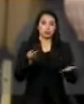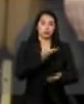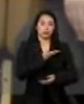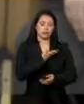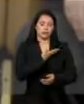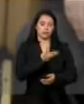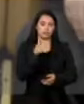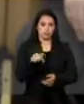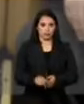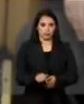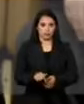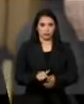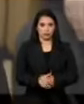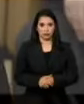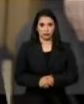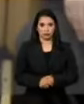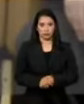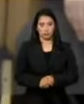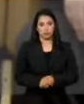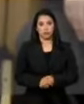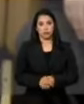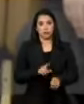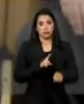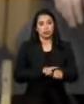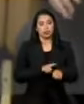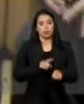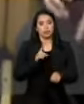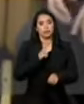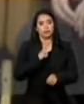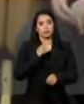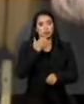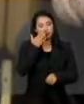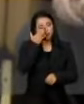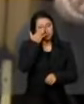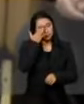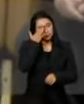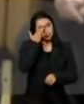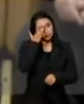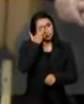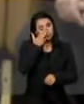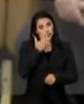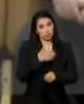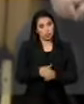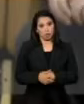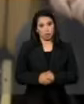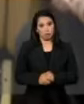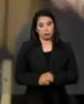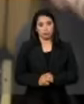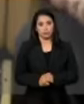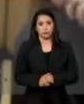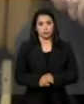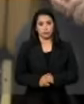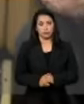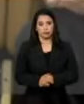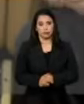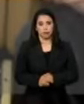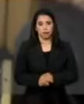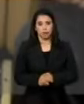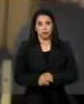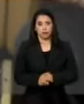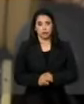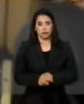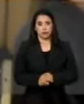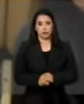Mas, pelo tempo que me sobra, rapidamente, eu gostaria de fazer, e o que me cabe fazer aqui nesse momento, pela exiguidade do